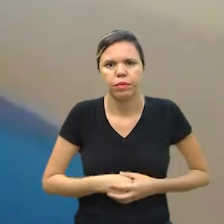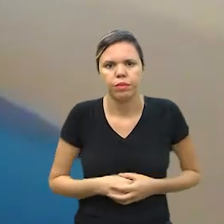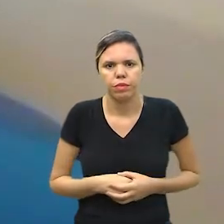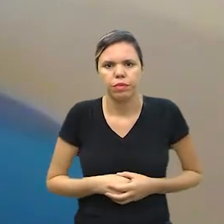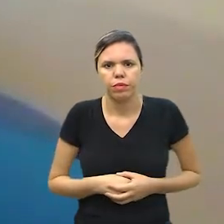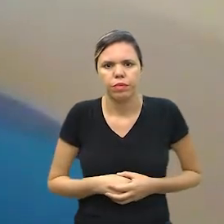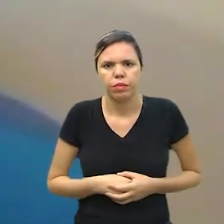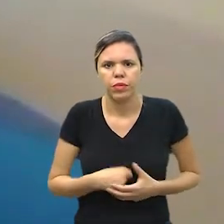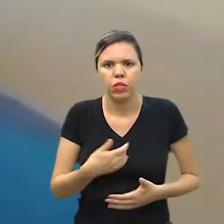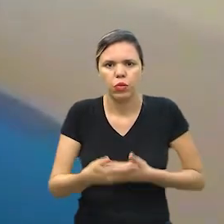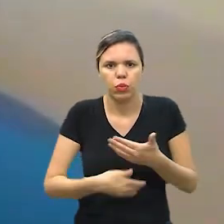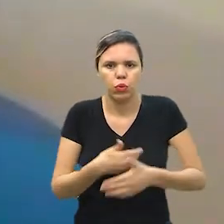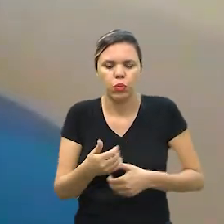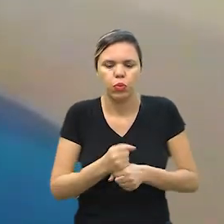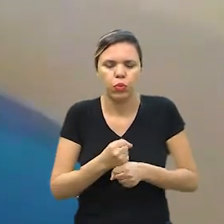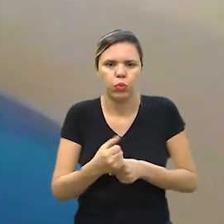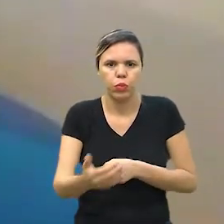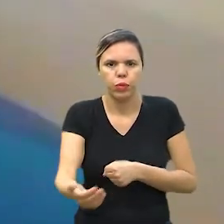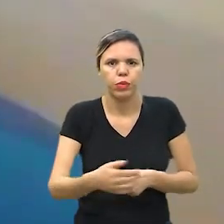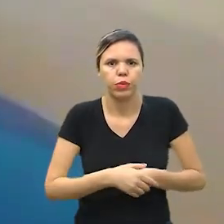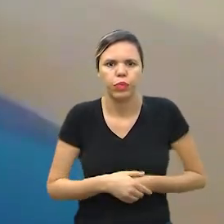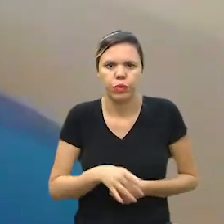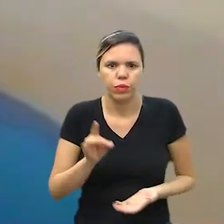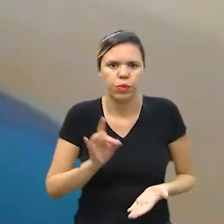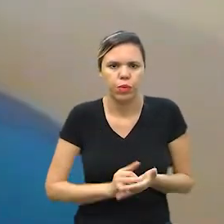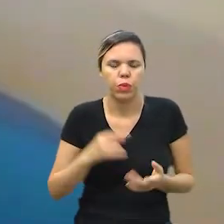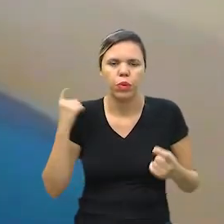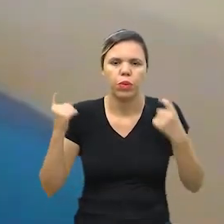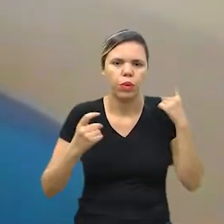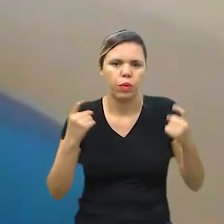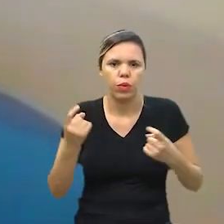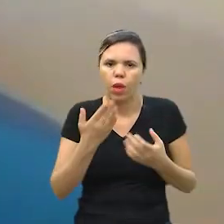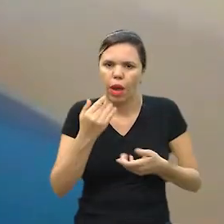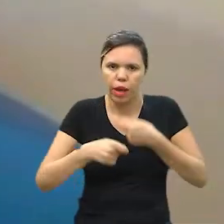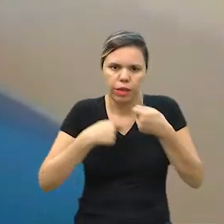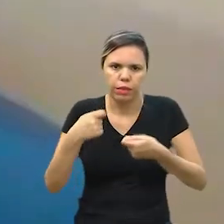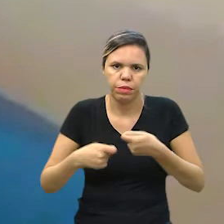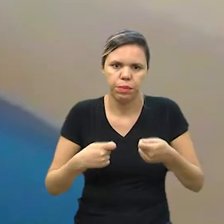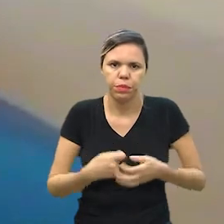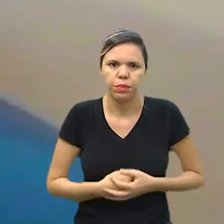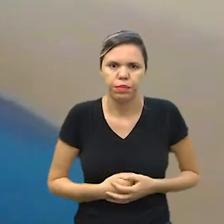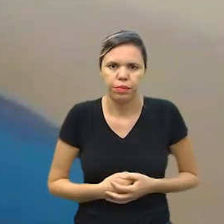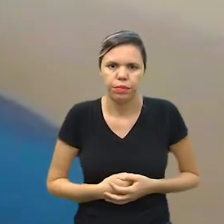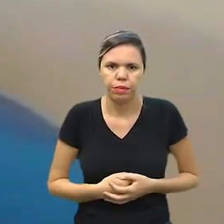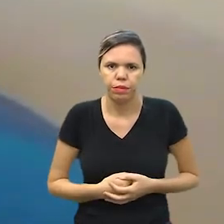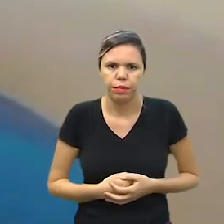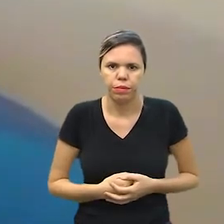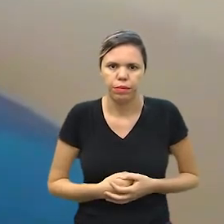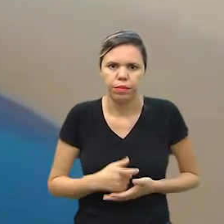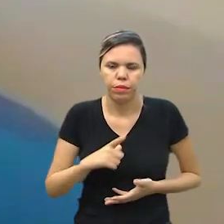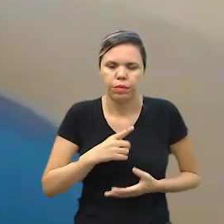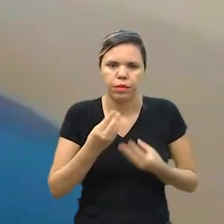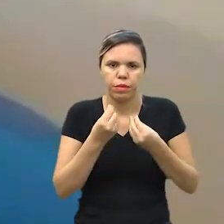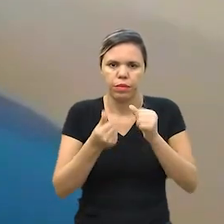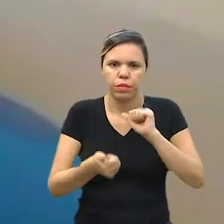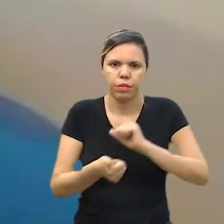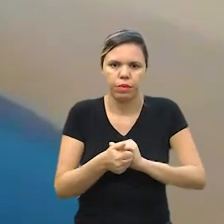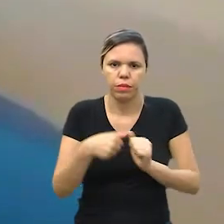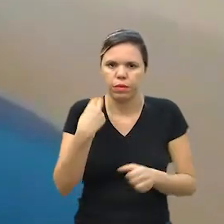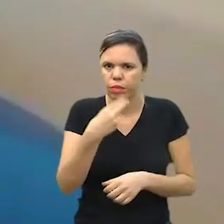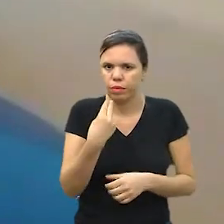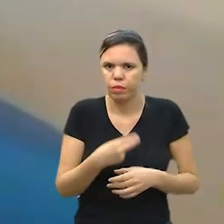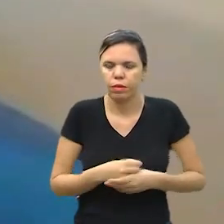estatísticas do que é tendência para os próximos anos, é realmente a preocupação com a alimentação, né? Um alimento que tenha